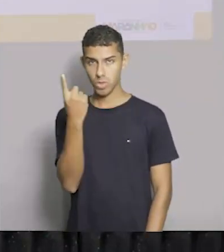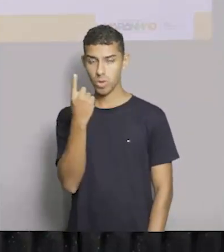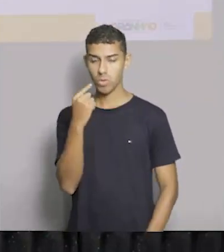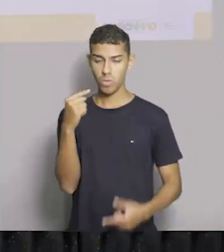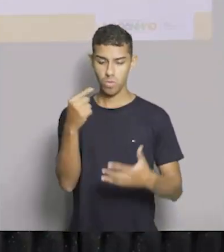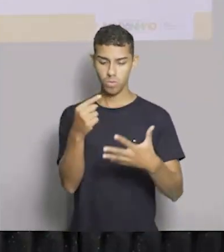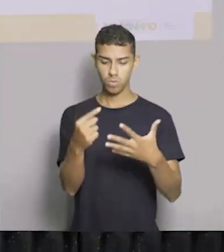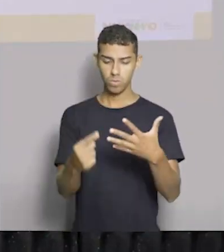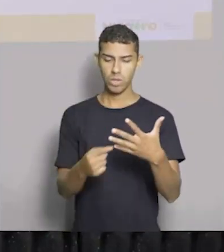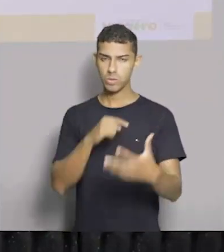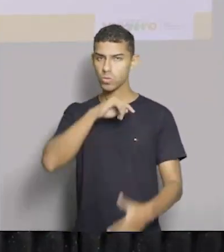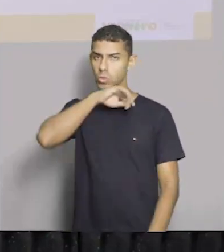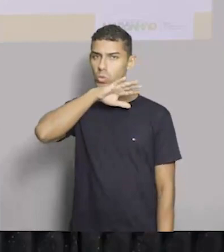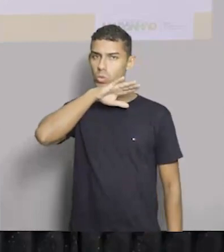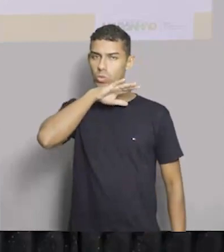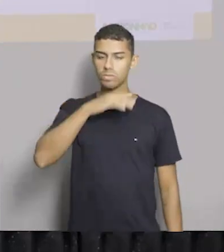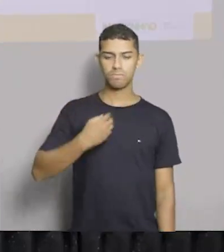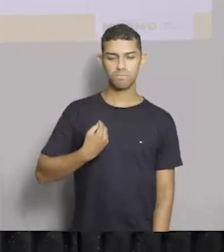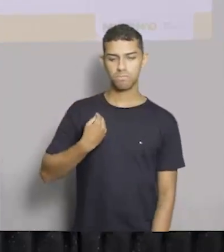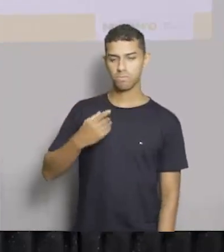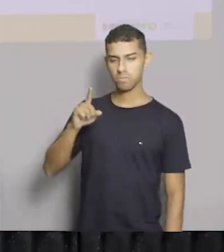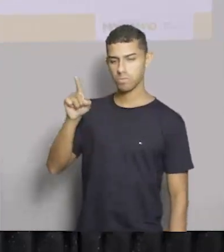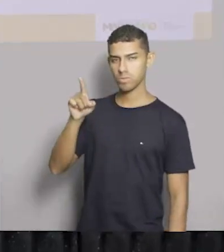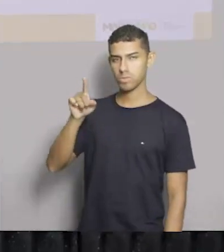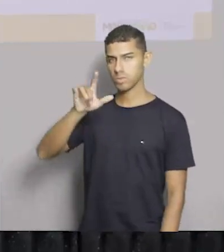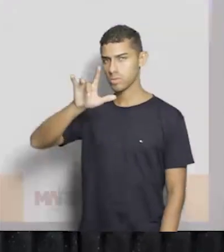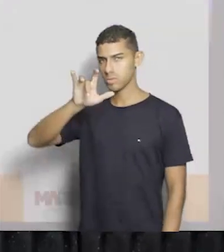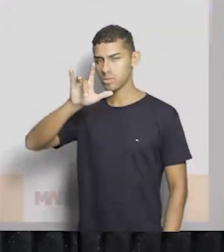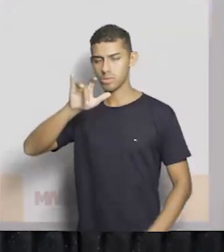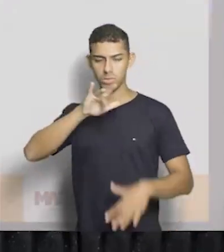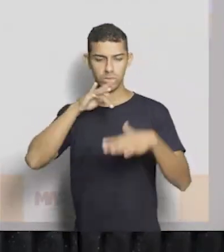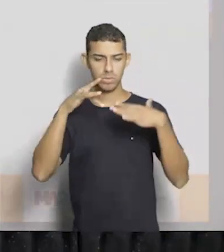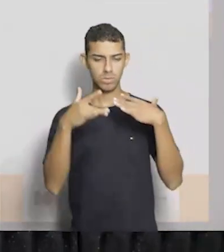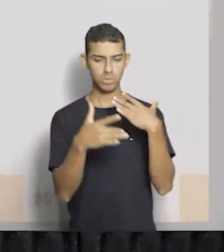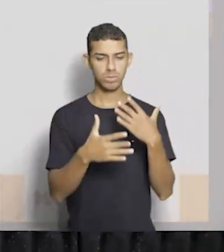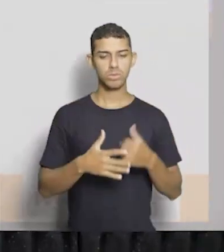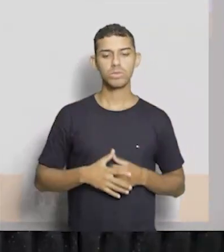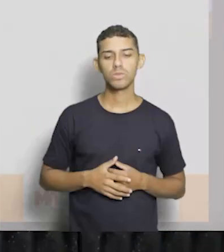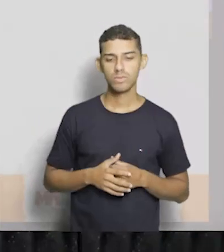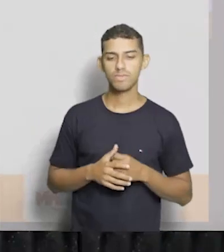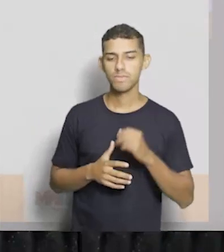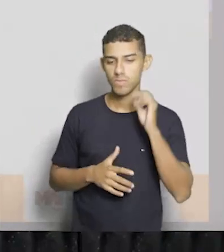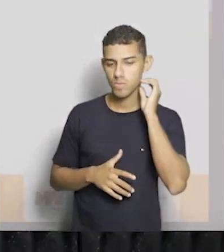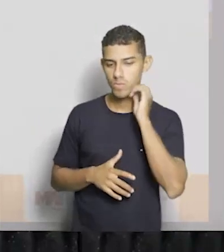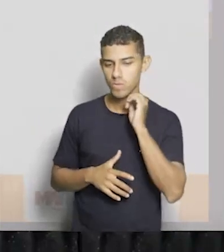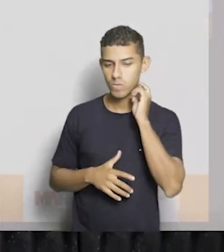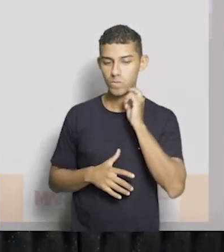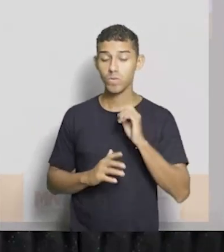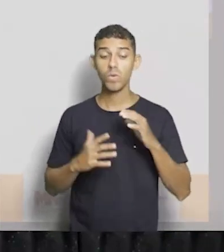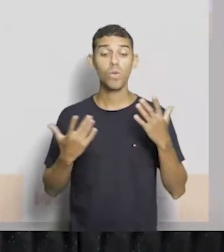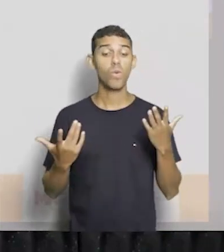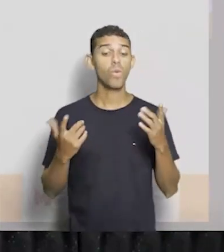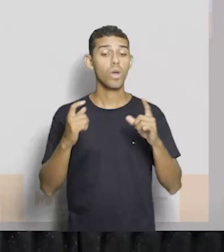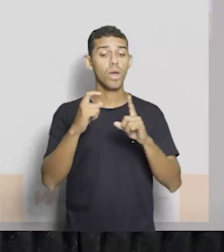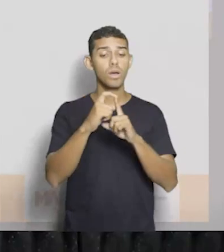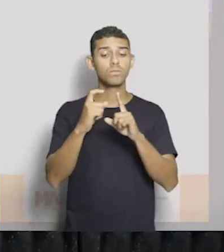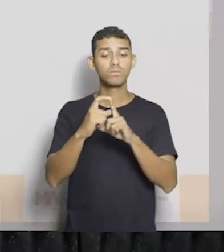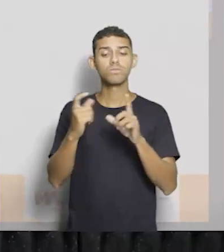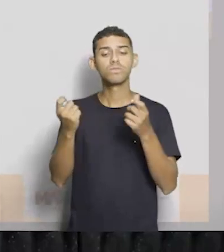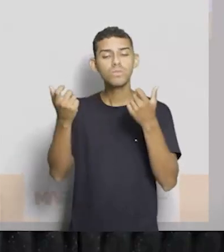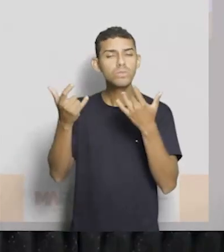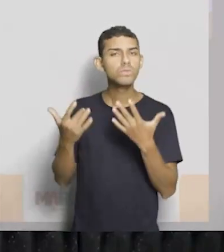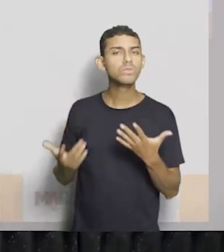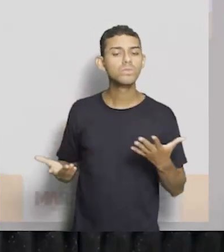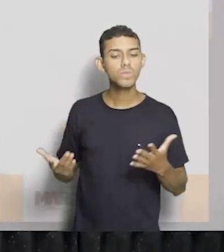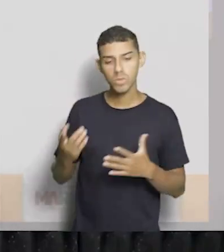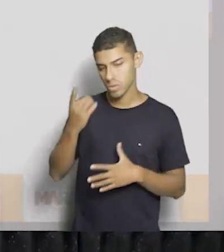pontos negativos da rede social. Então, eu volto para a questão e aí eu vou analisar o que esse termo está introduzindo, que